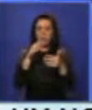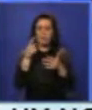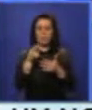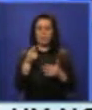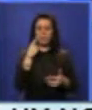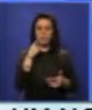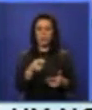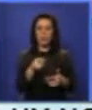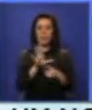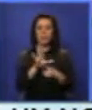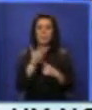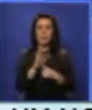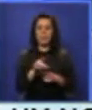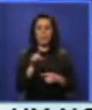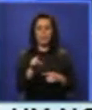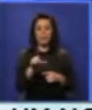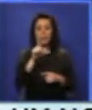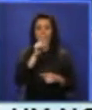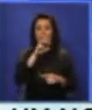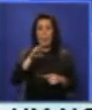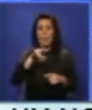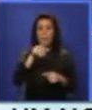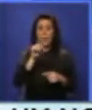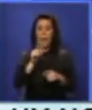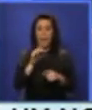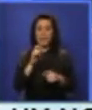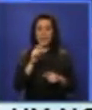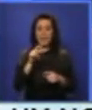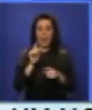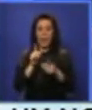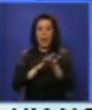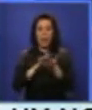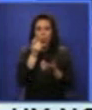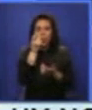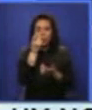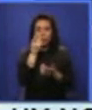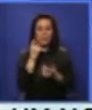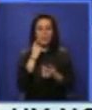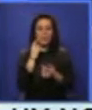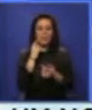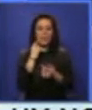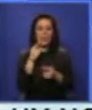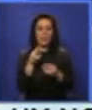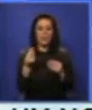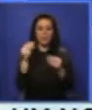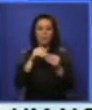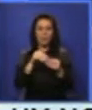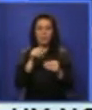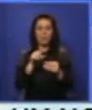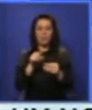imagens, porque aqui isto são as lâminas de cerâmica, isto é um bocadinho de um dente que é